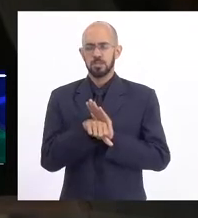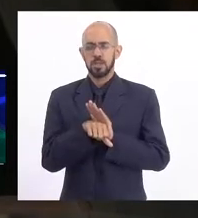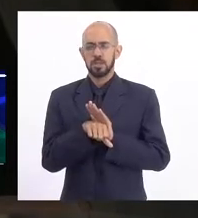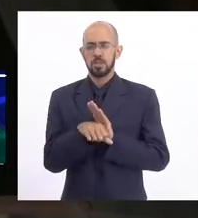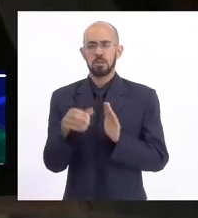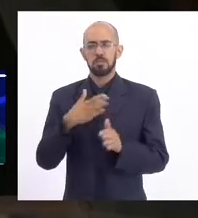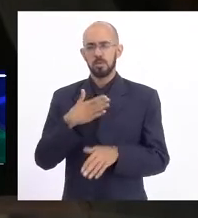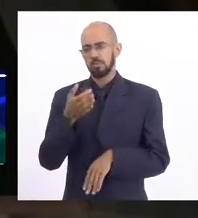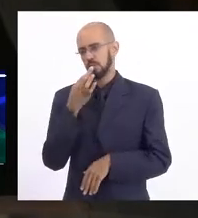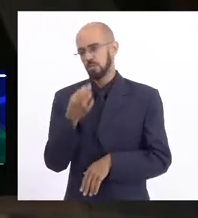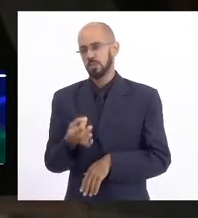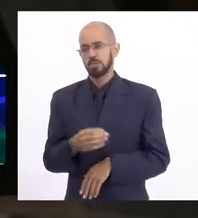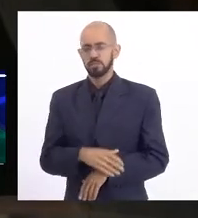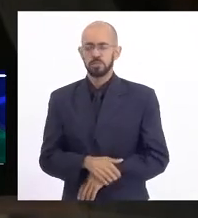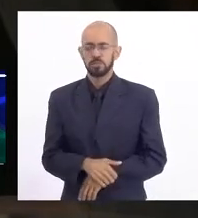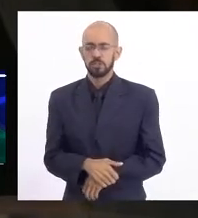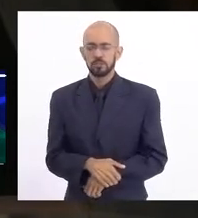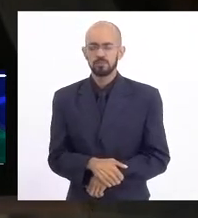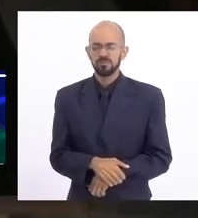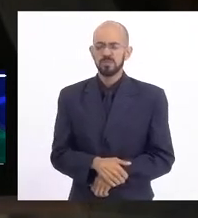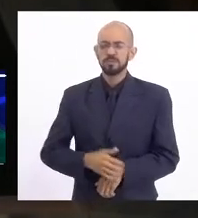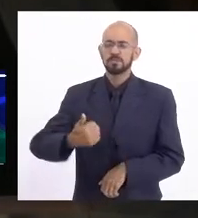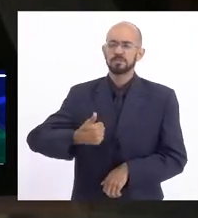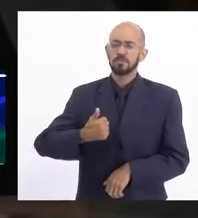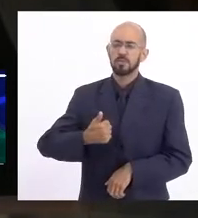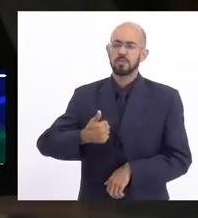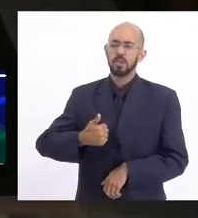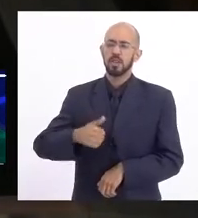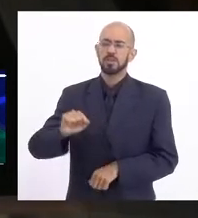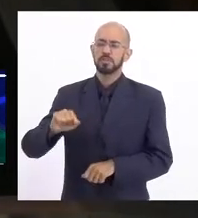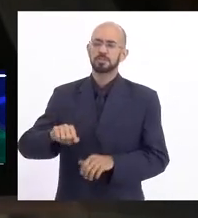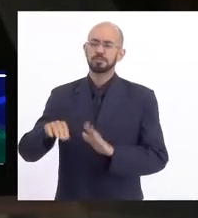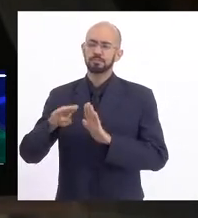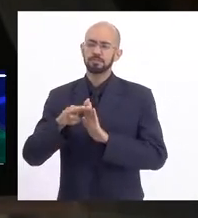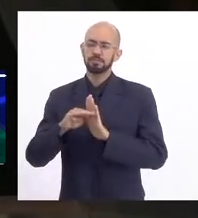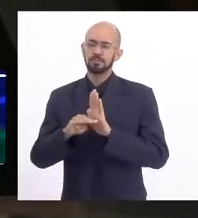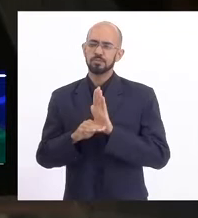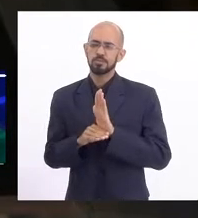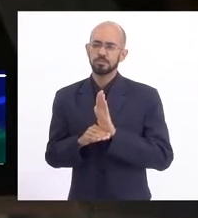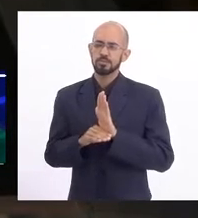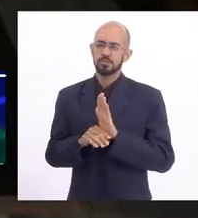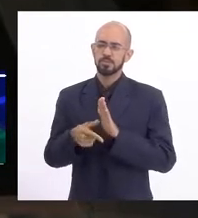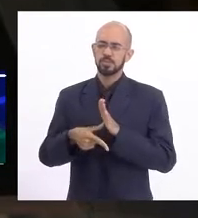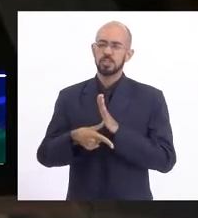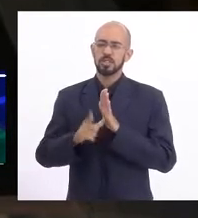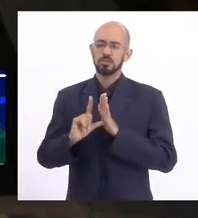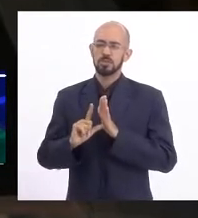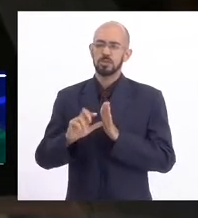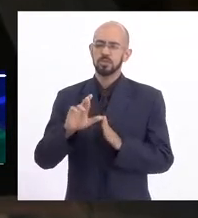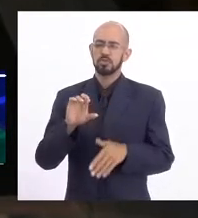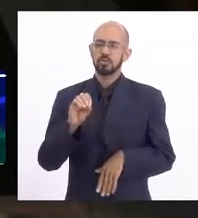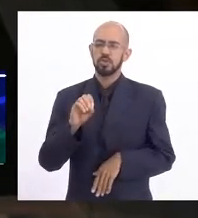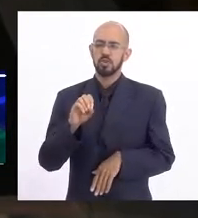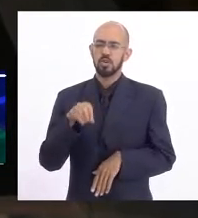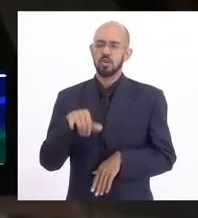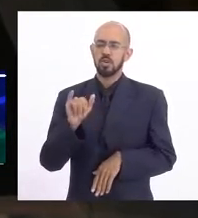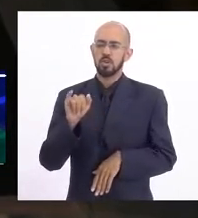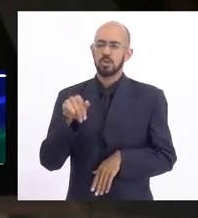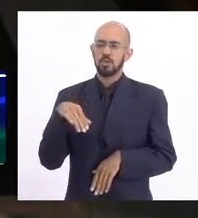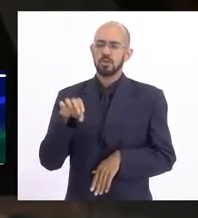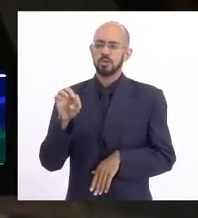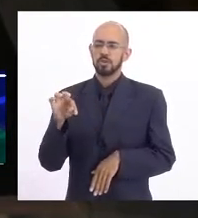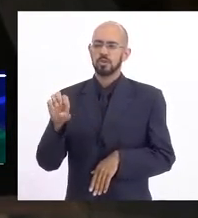parece. Em primeiro lugar, as operações de antecipação de royalties, inicialmente no Brasil